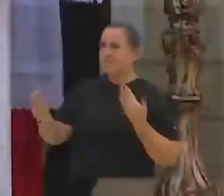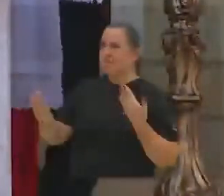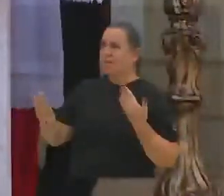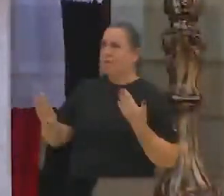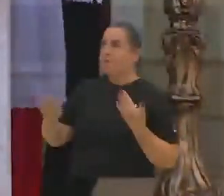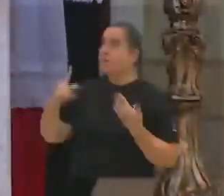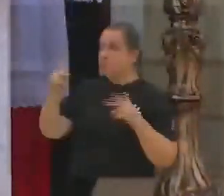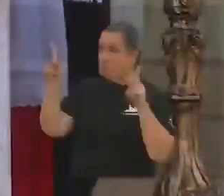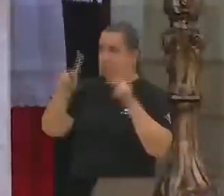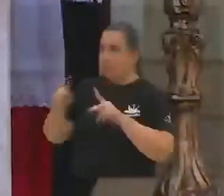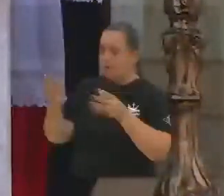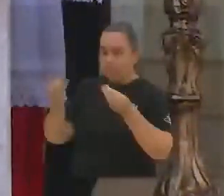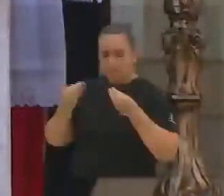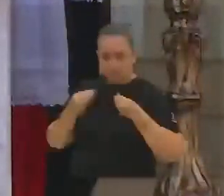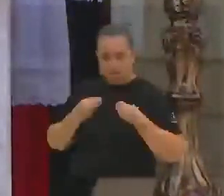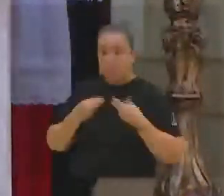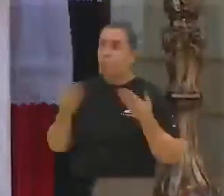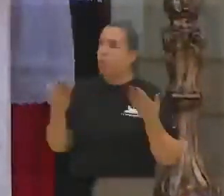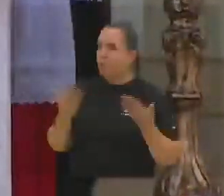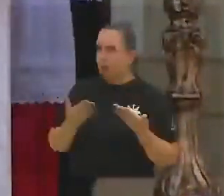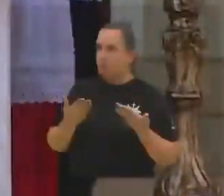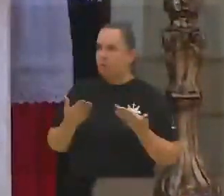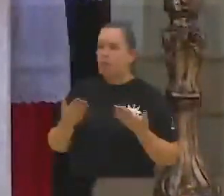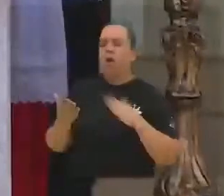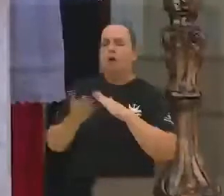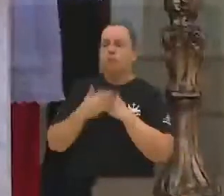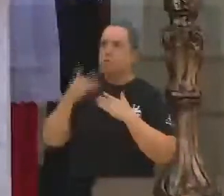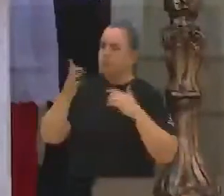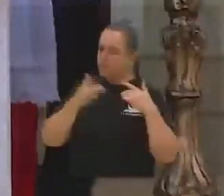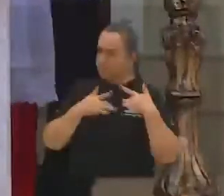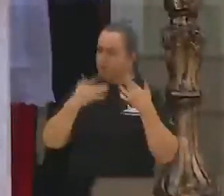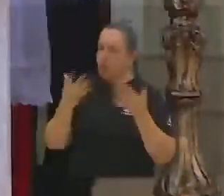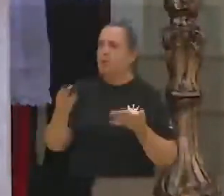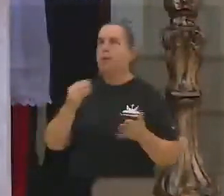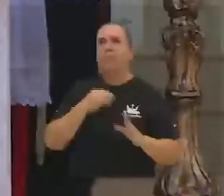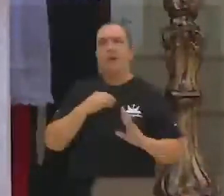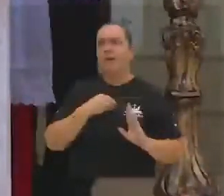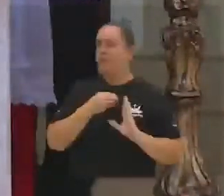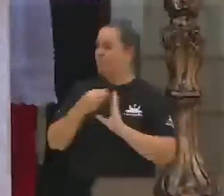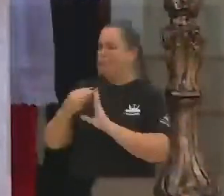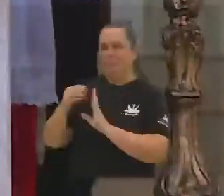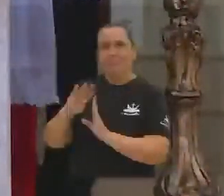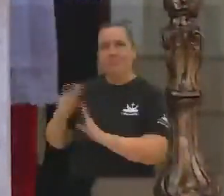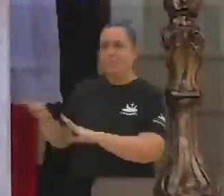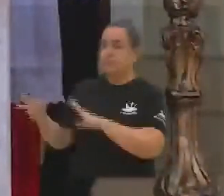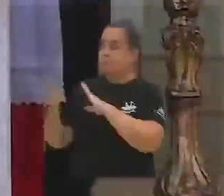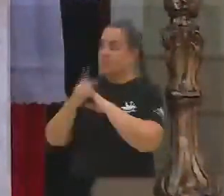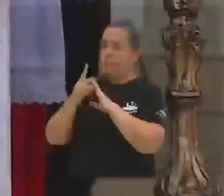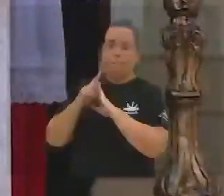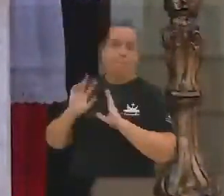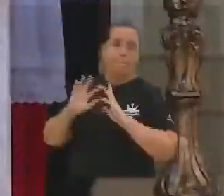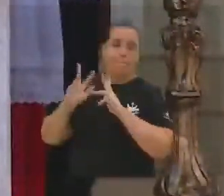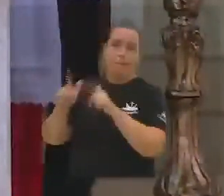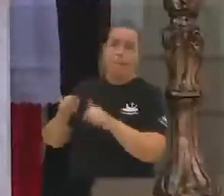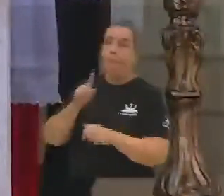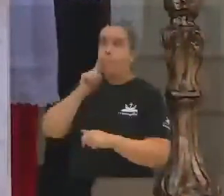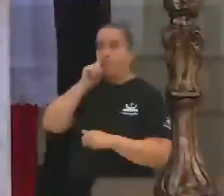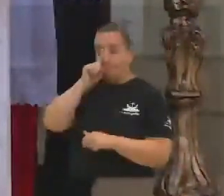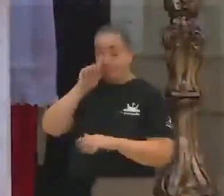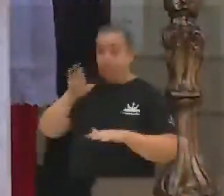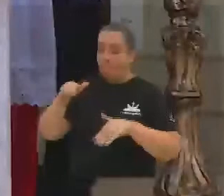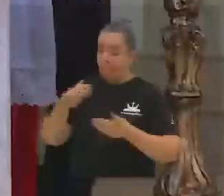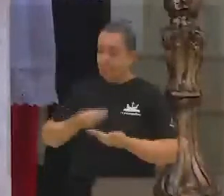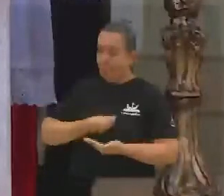Pai, e dai-nos hoje a vossa paz. Ajudados pela vossa misericórdia, sejamos sempre livres do pecado